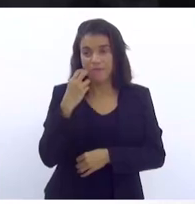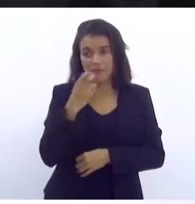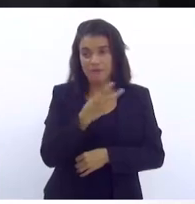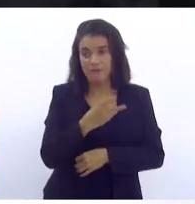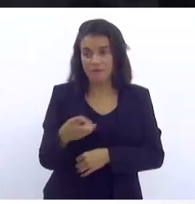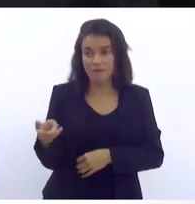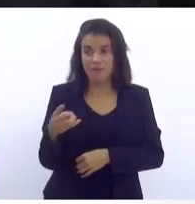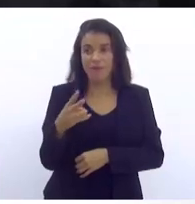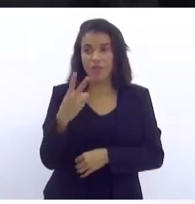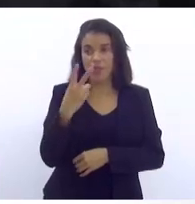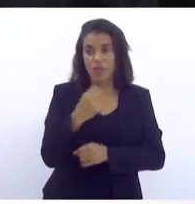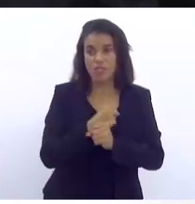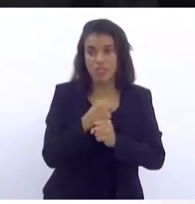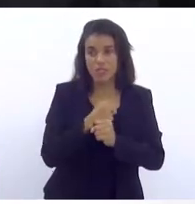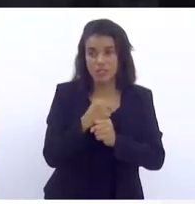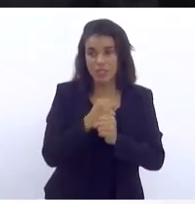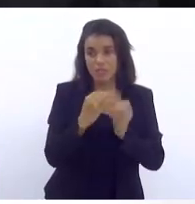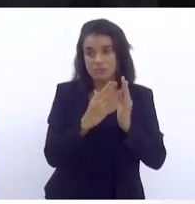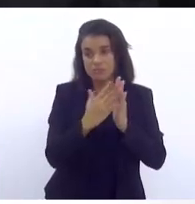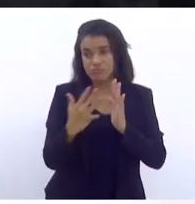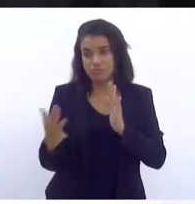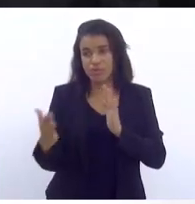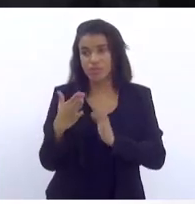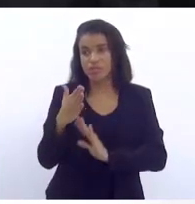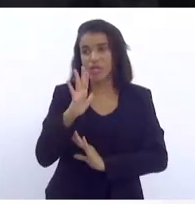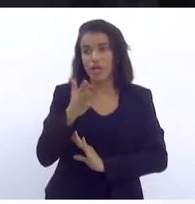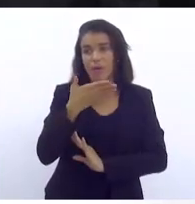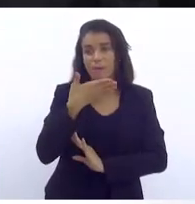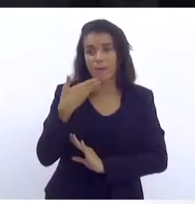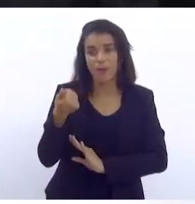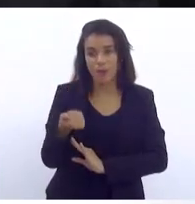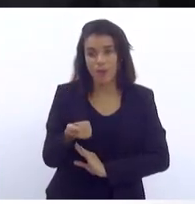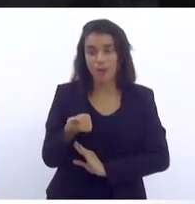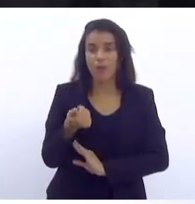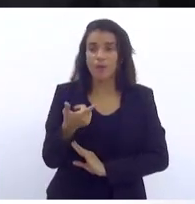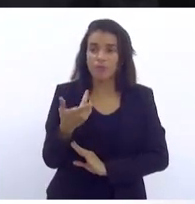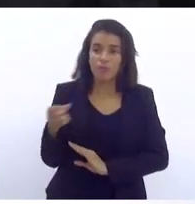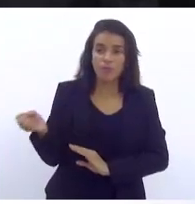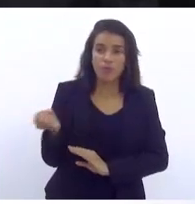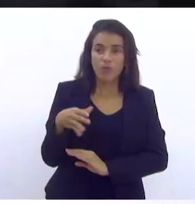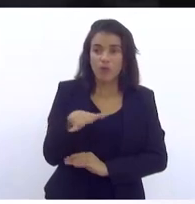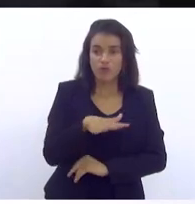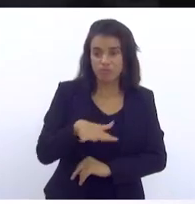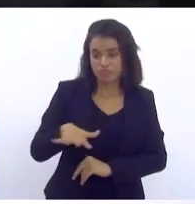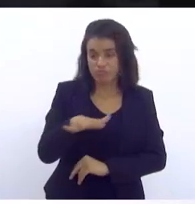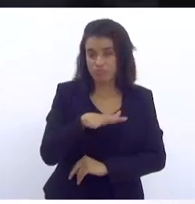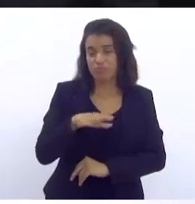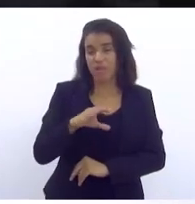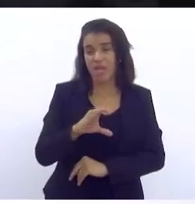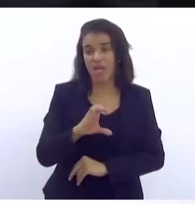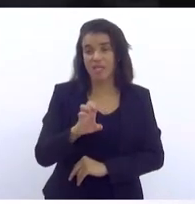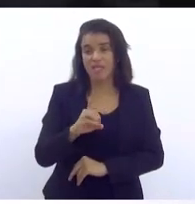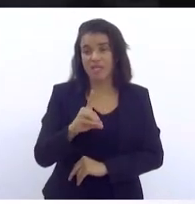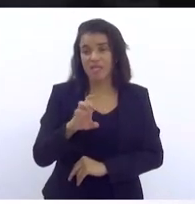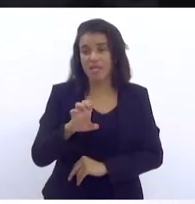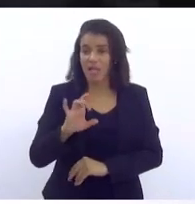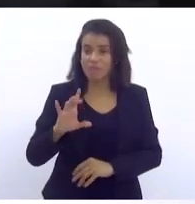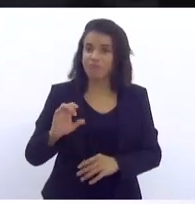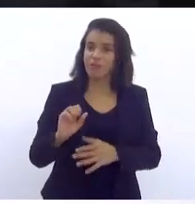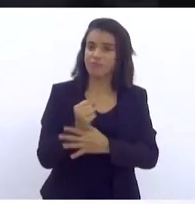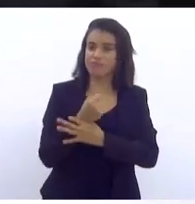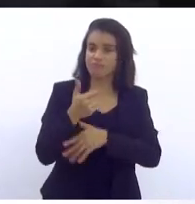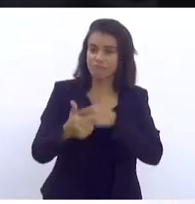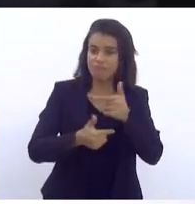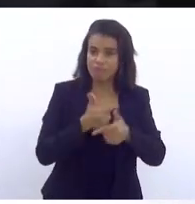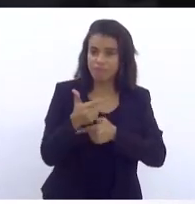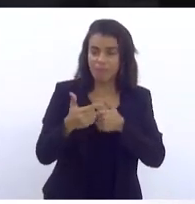dois anos tê sido muito melhor né E diante desses novos cenários a cedade vem se empenhando aí para cada vez melhorar